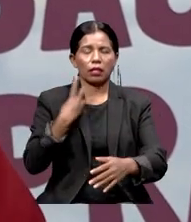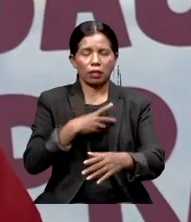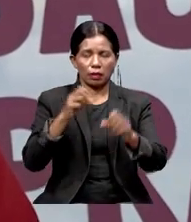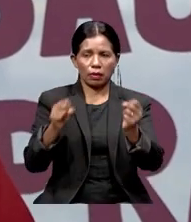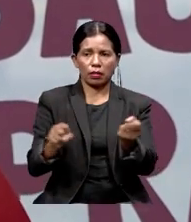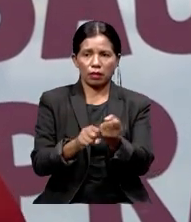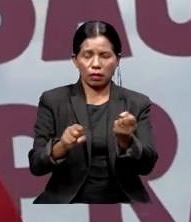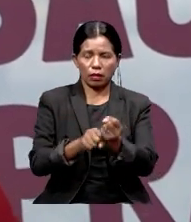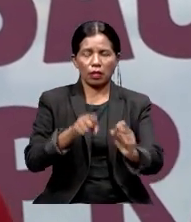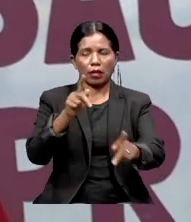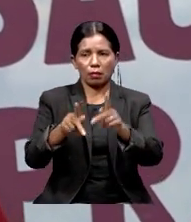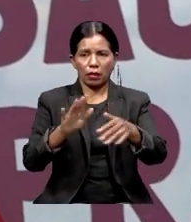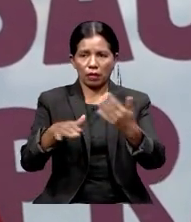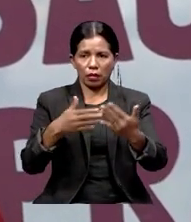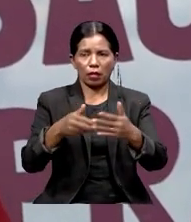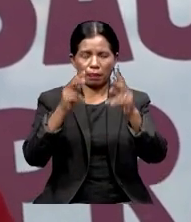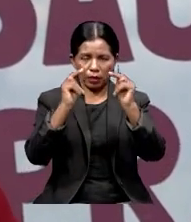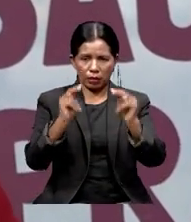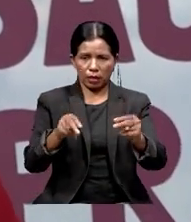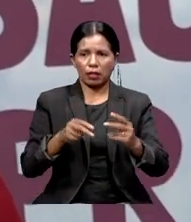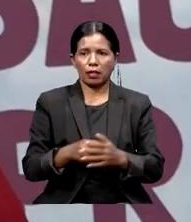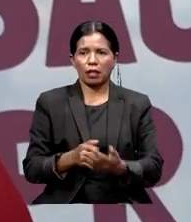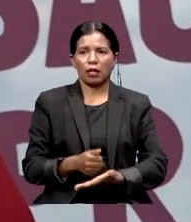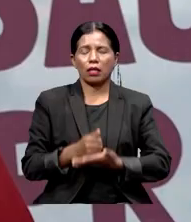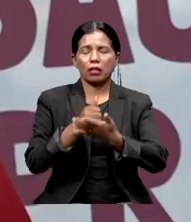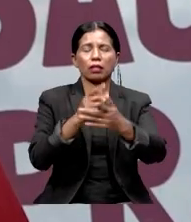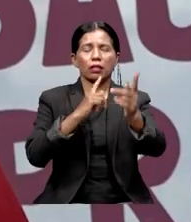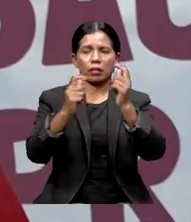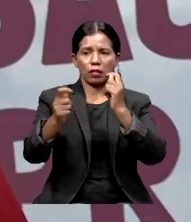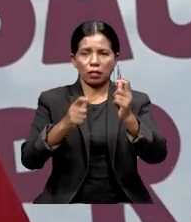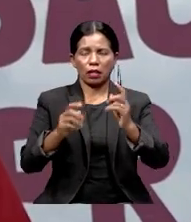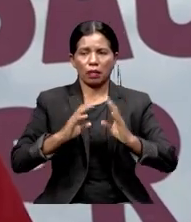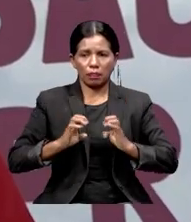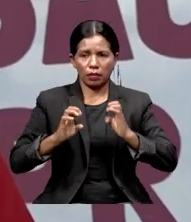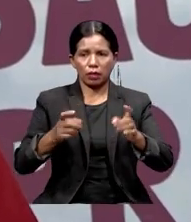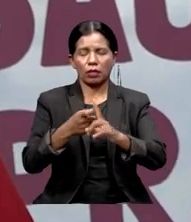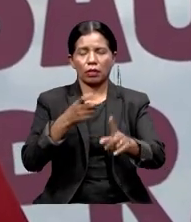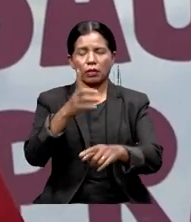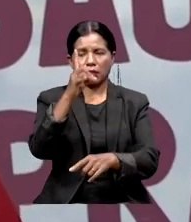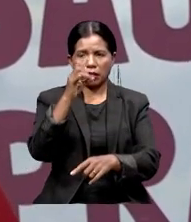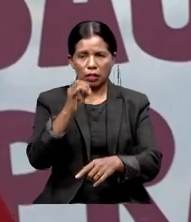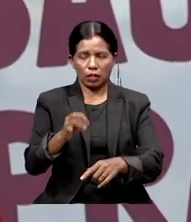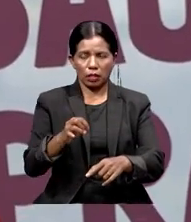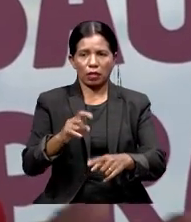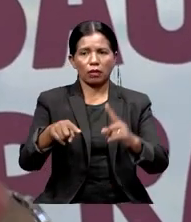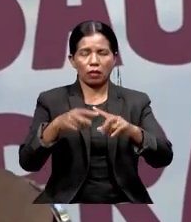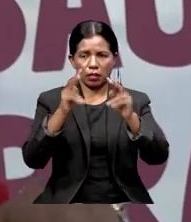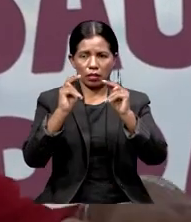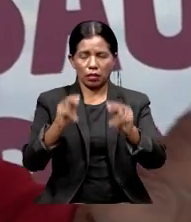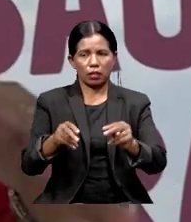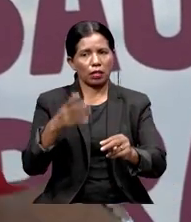apoio, komunidade iha rakunbe precisa, apoio transporte emergência urgente iha, pa iha necesita